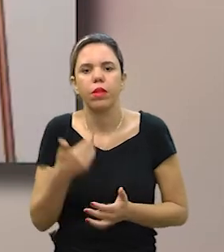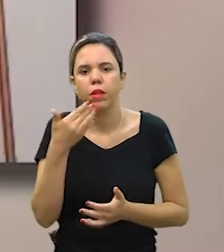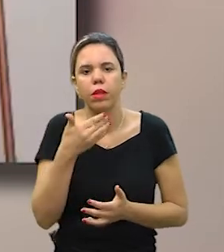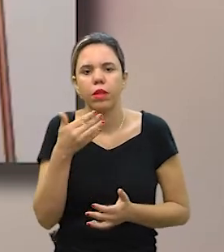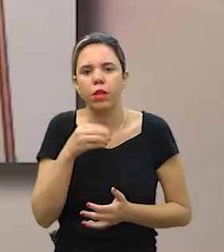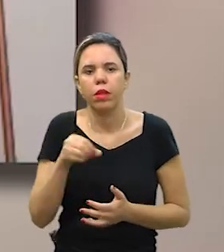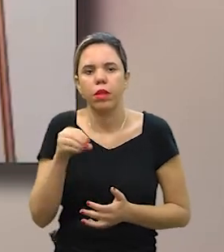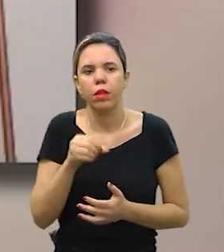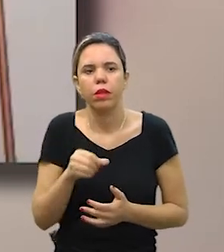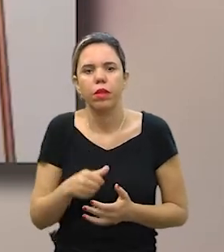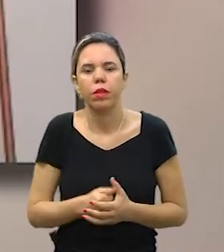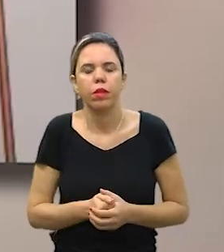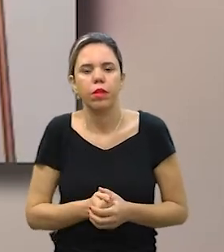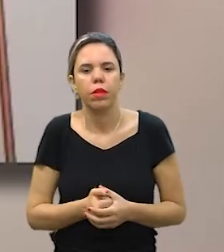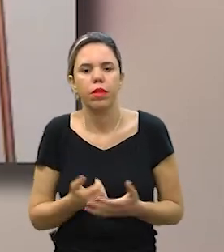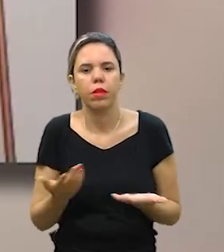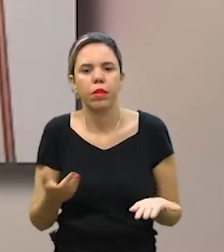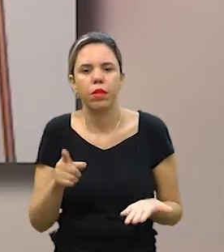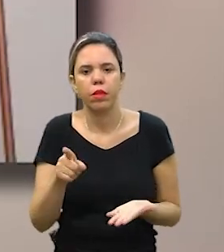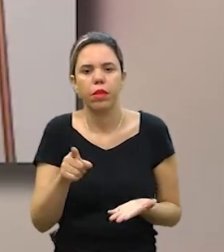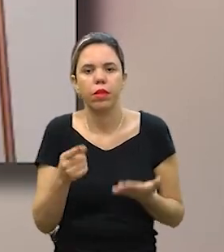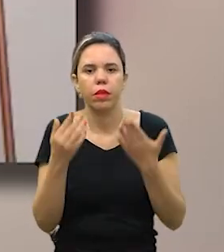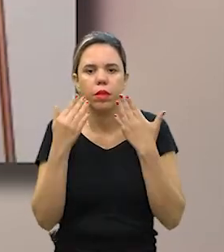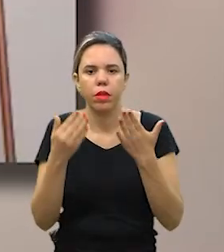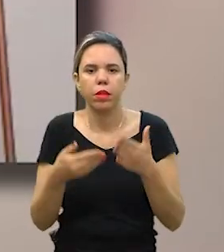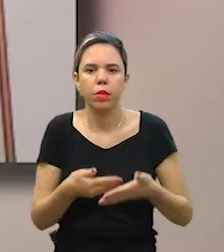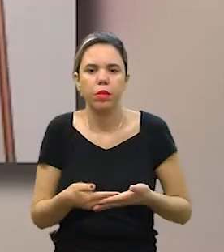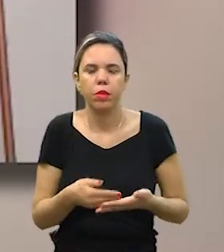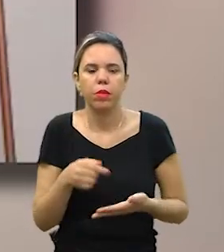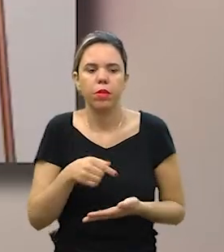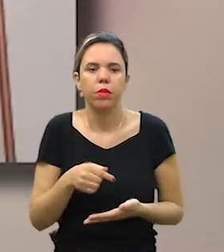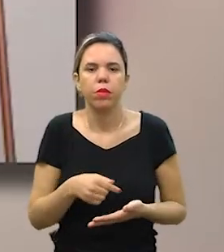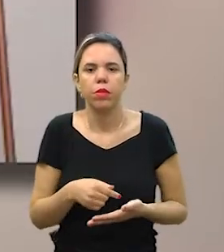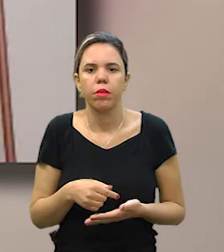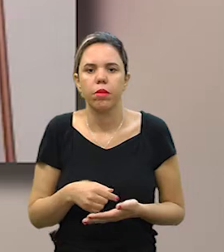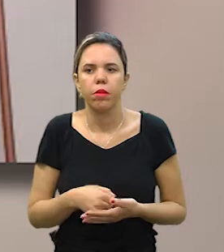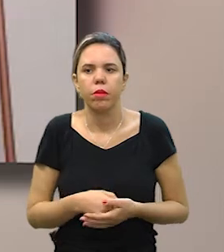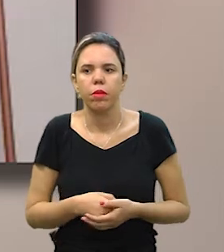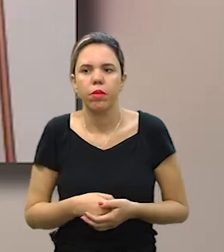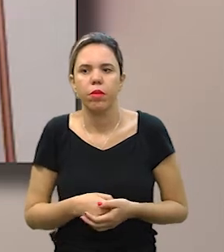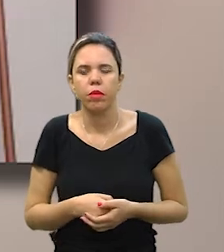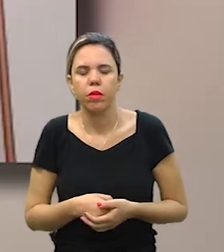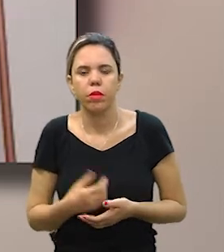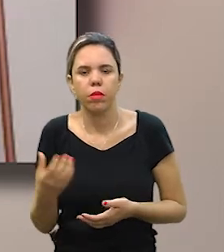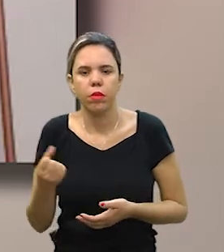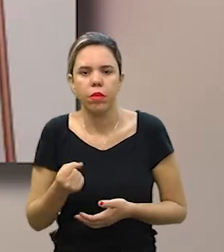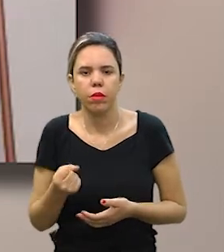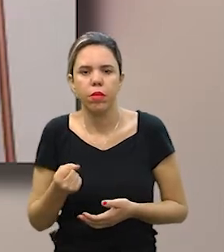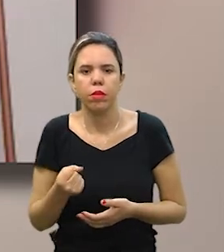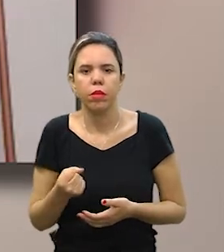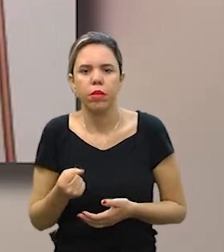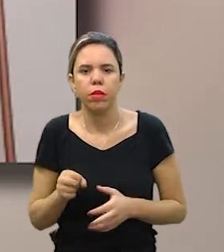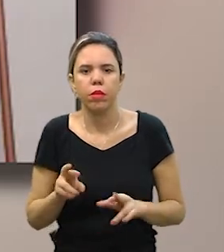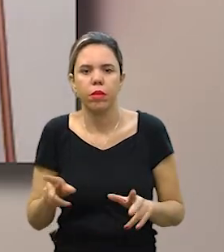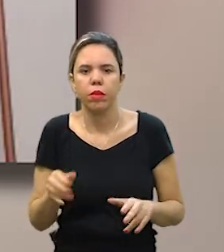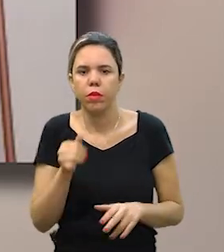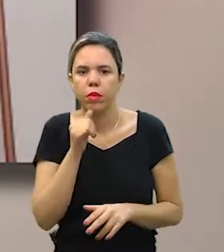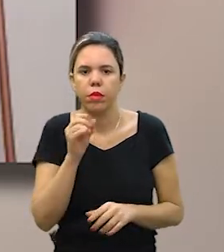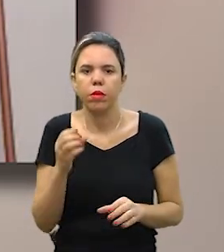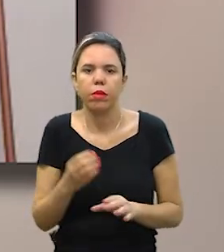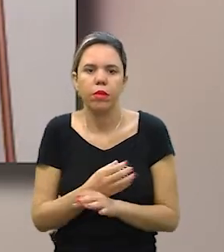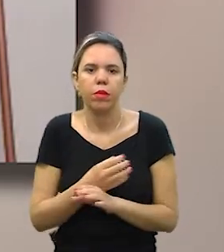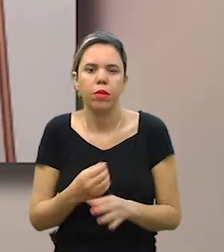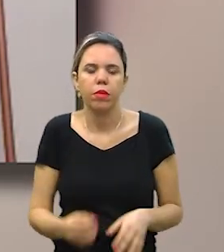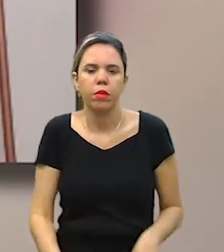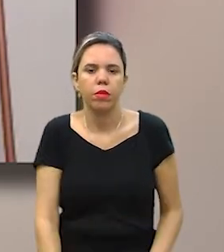o açúcar. Então, você expõe o bebê a um leite totalmente